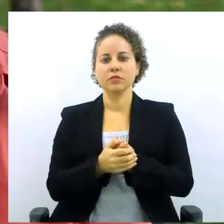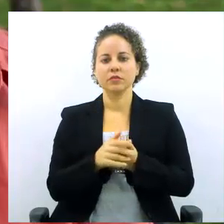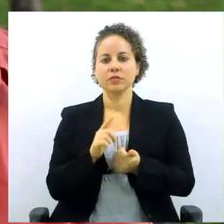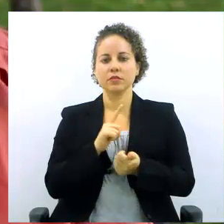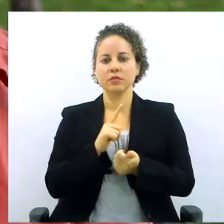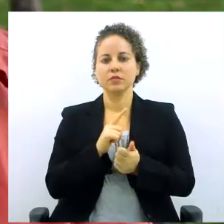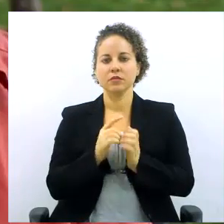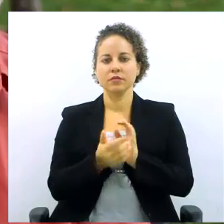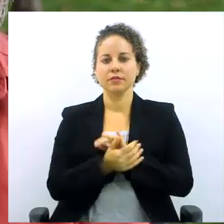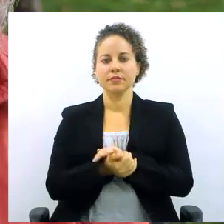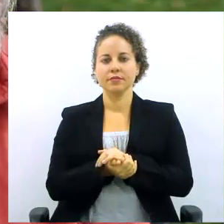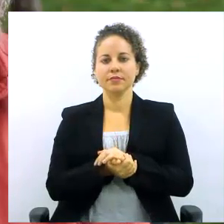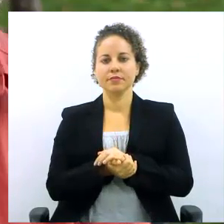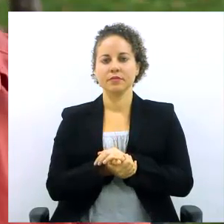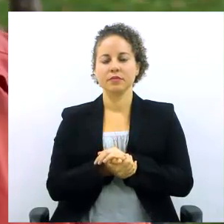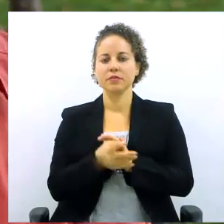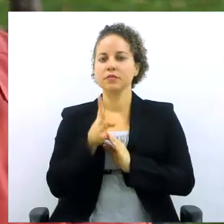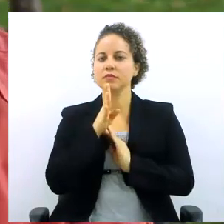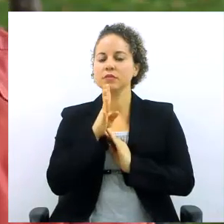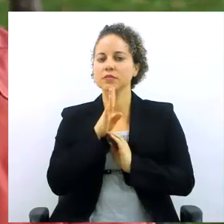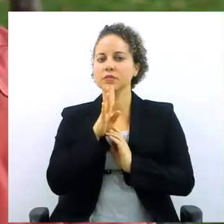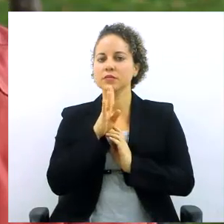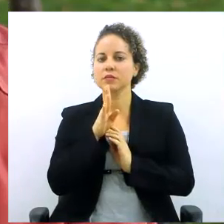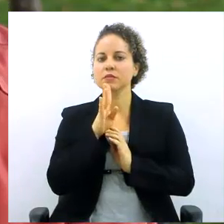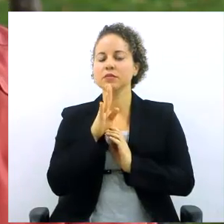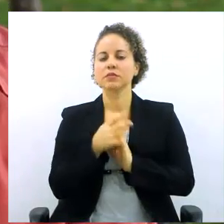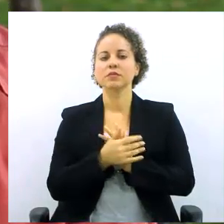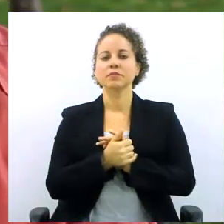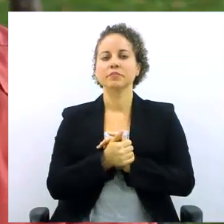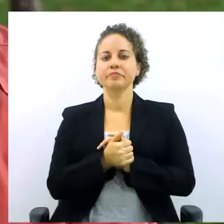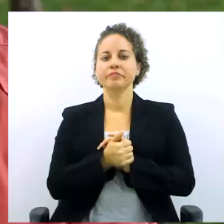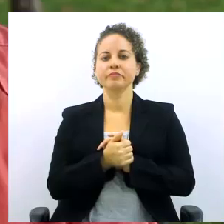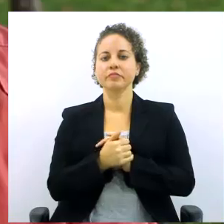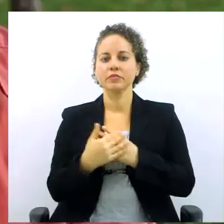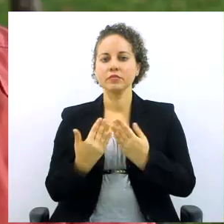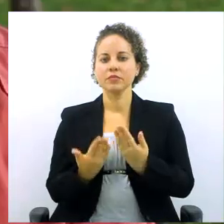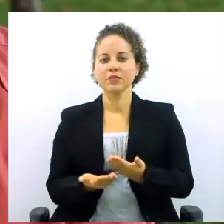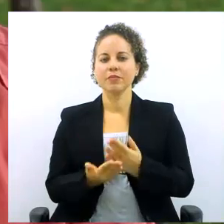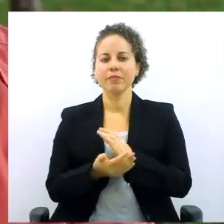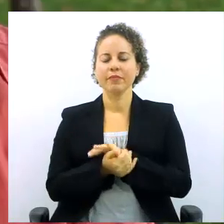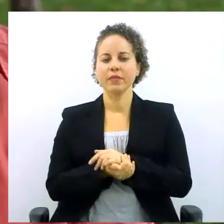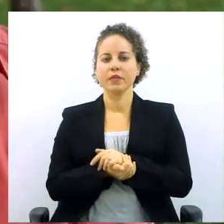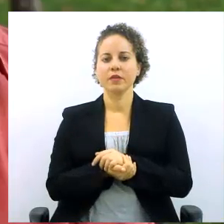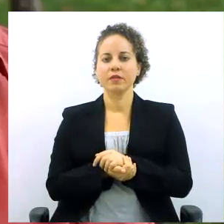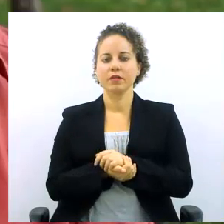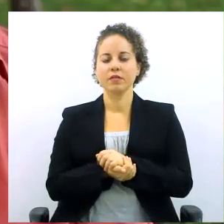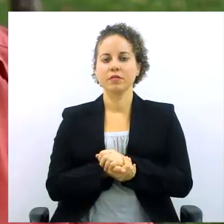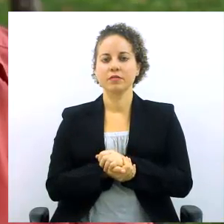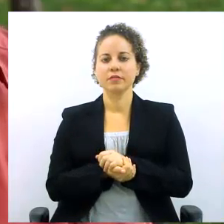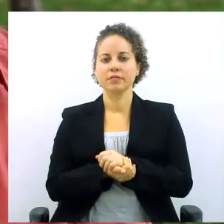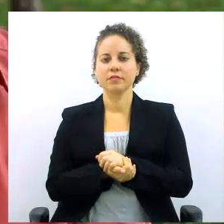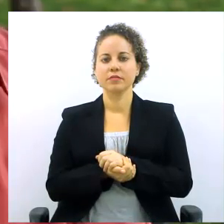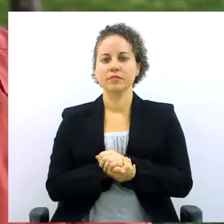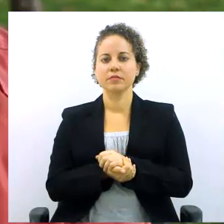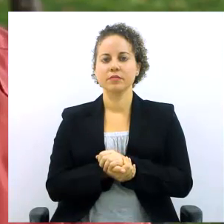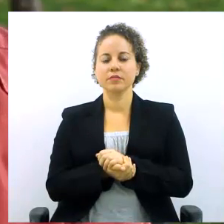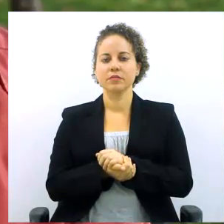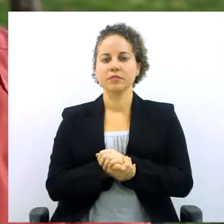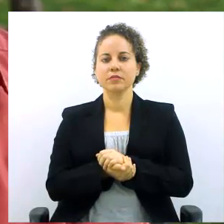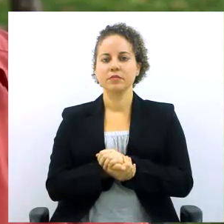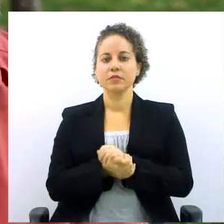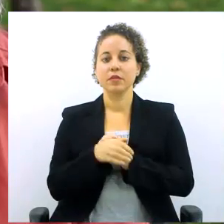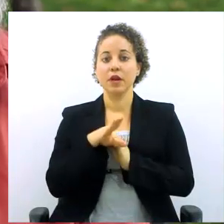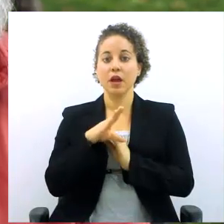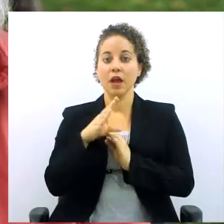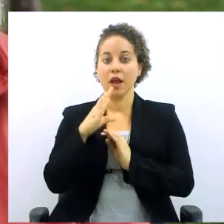a conhecimento, né? Então, de eco, aí já não